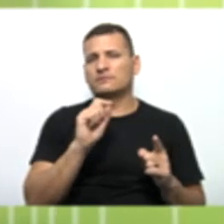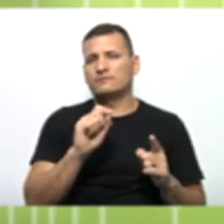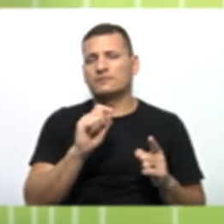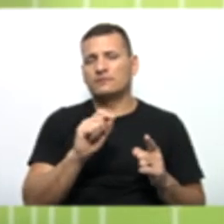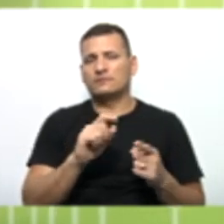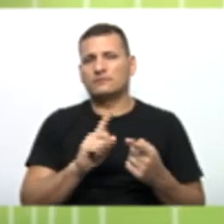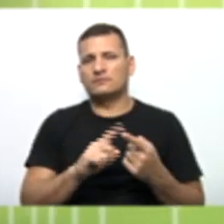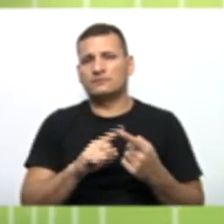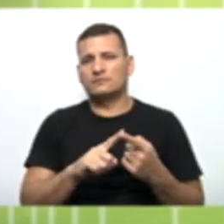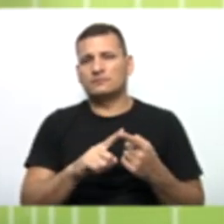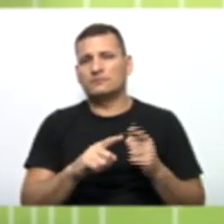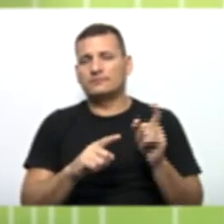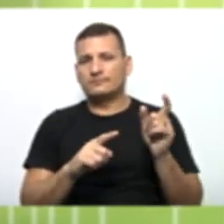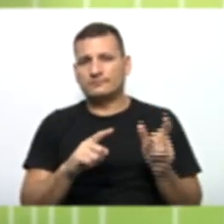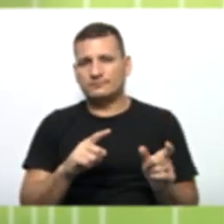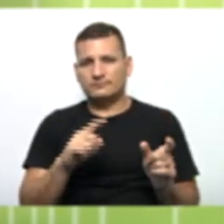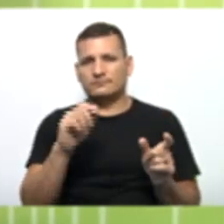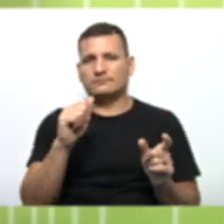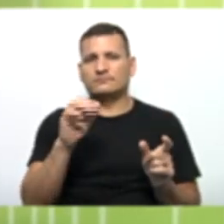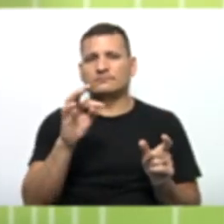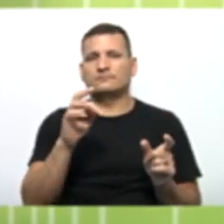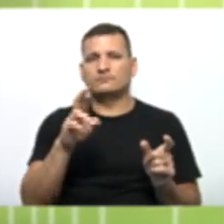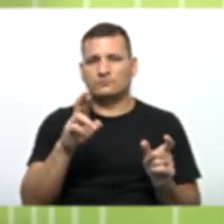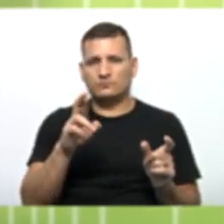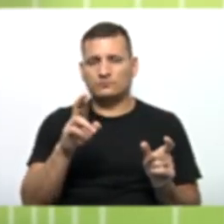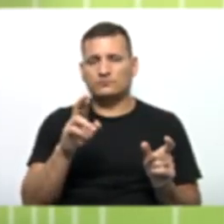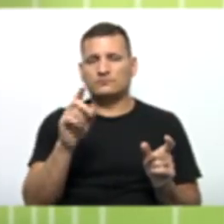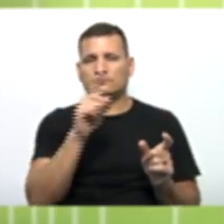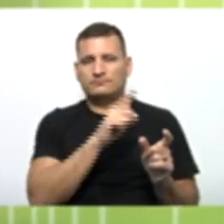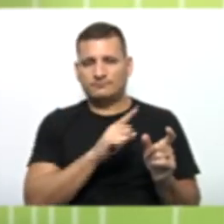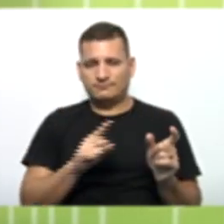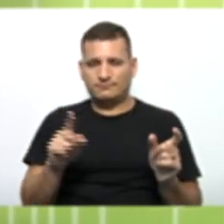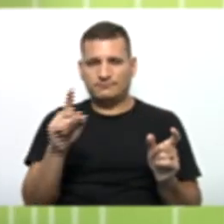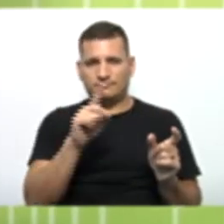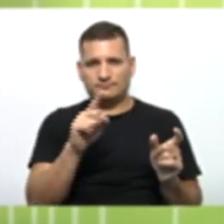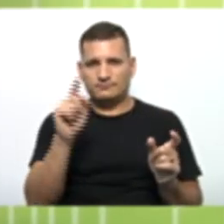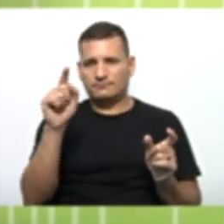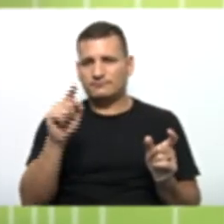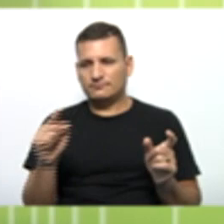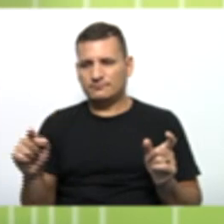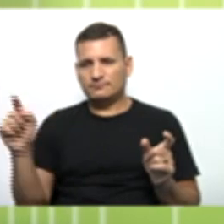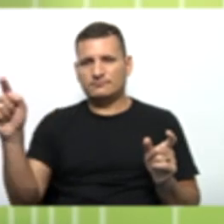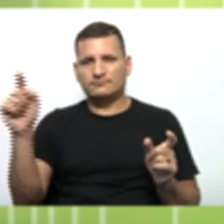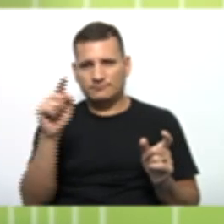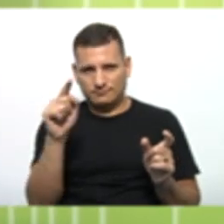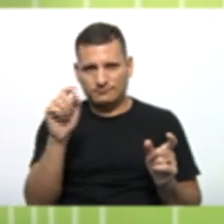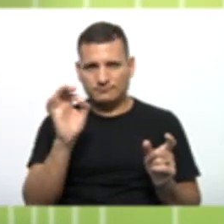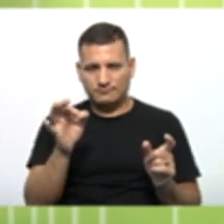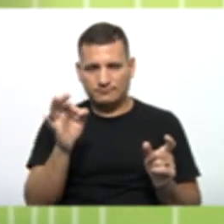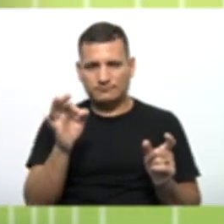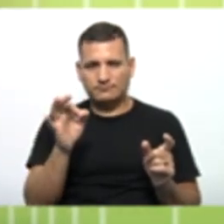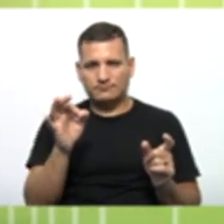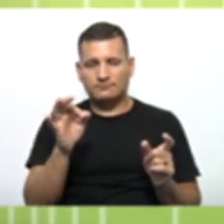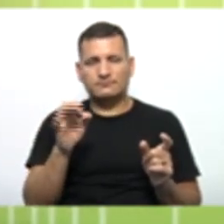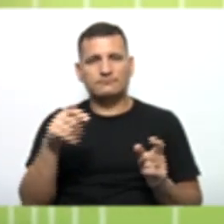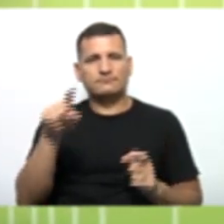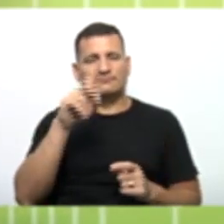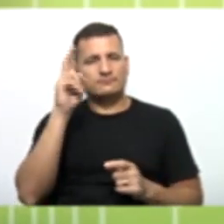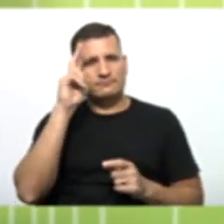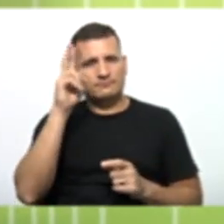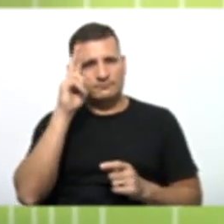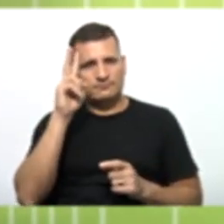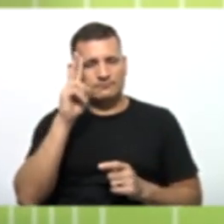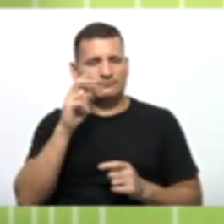atores, com outro caso de uso, certo? Porque uma funcionalidade, ela vai se transformar no caso de uso. Vocês lembram que eu